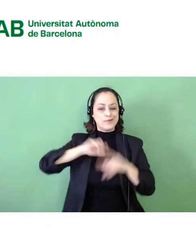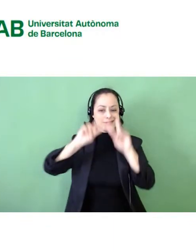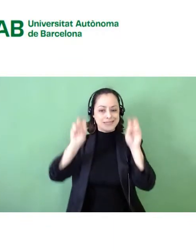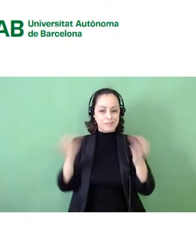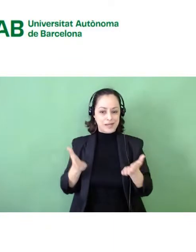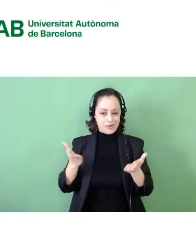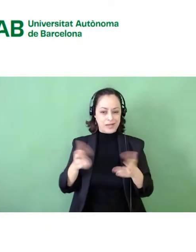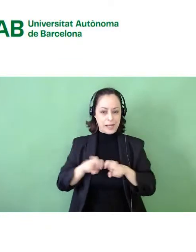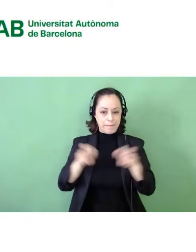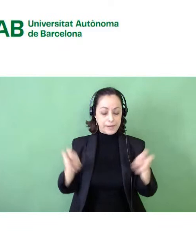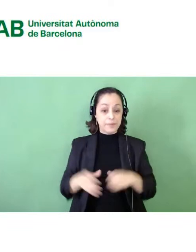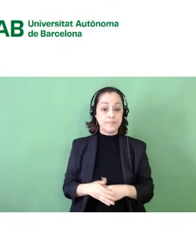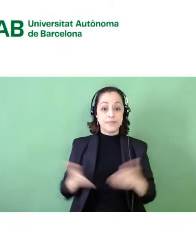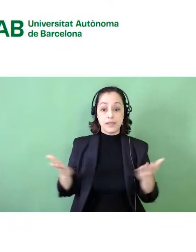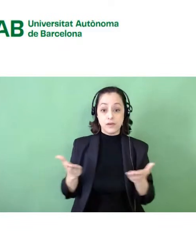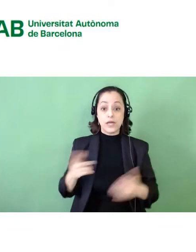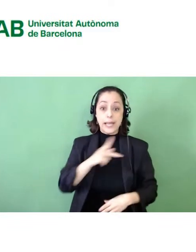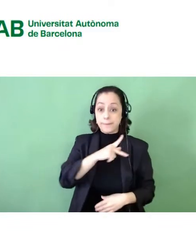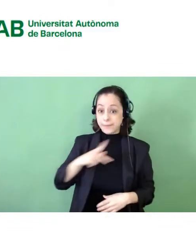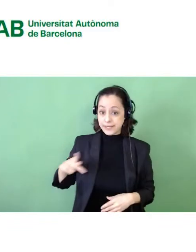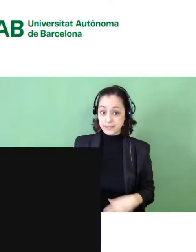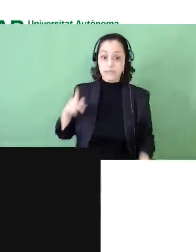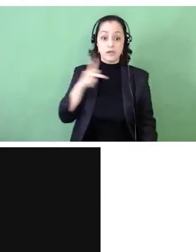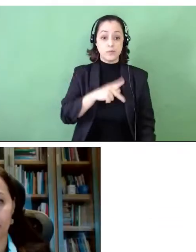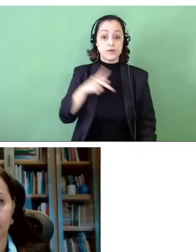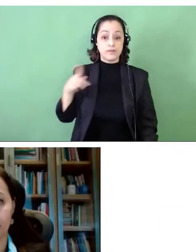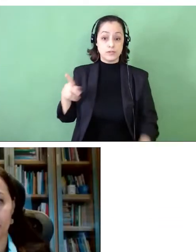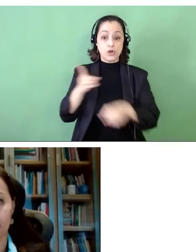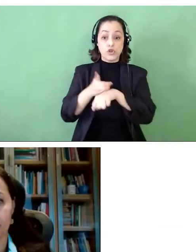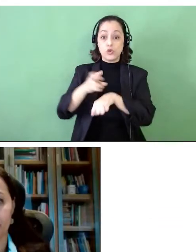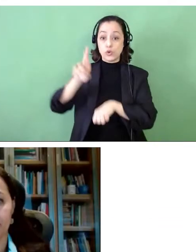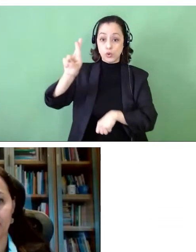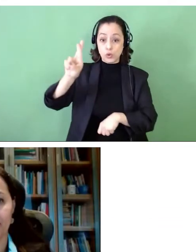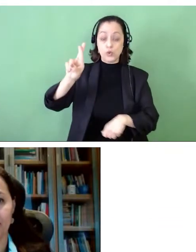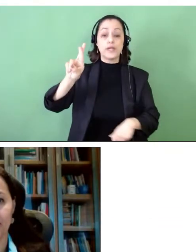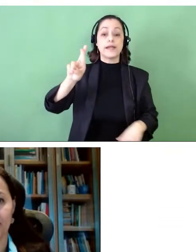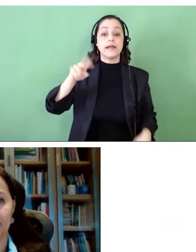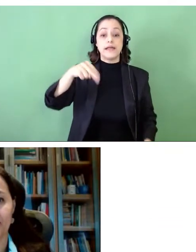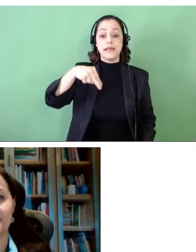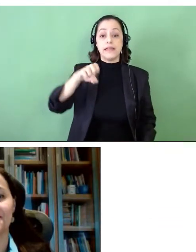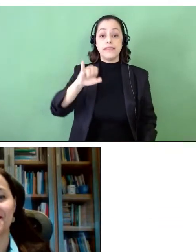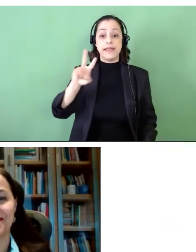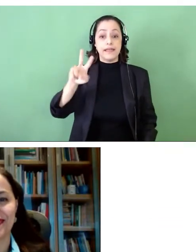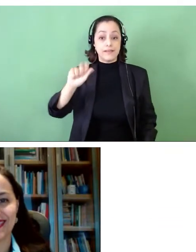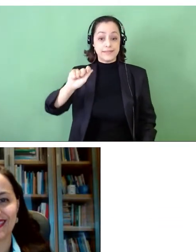A presidente desse tribunal, a professora doutora Leila de Aquino Alves,